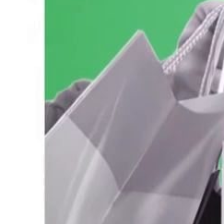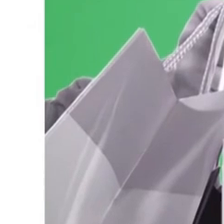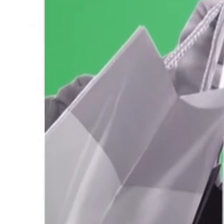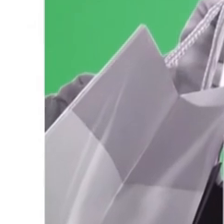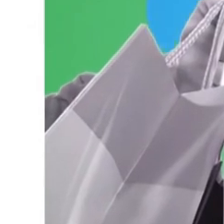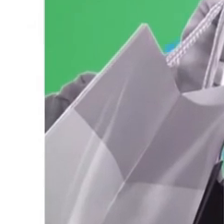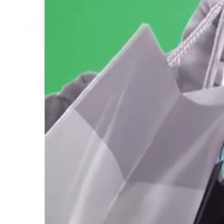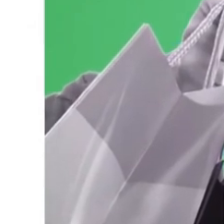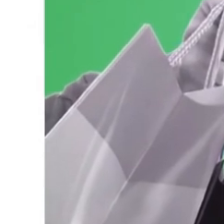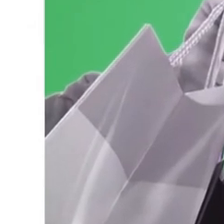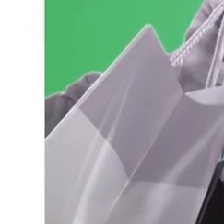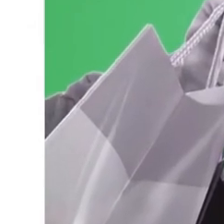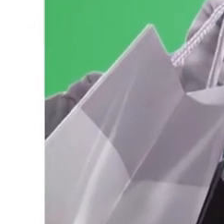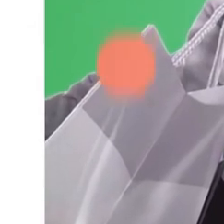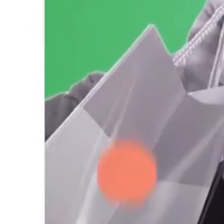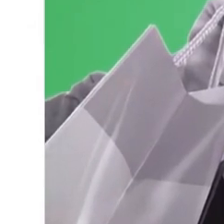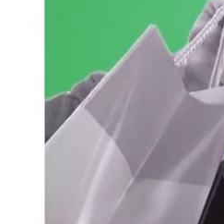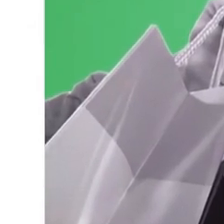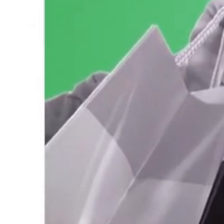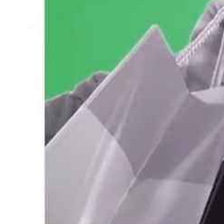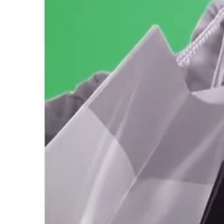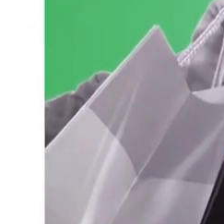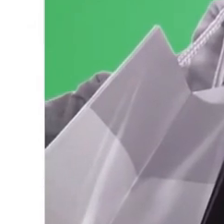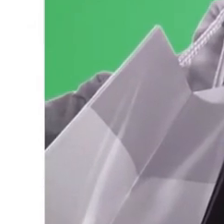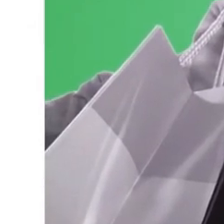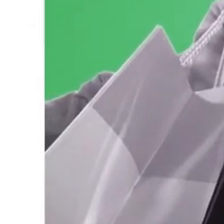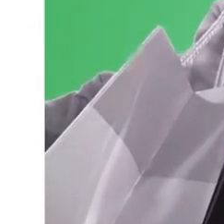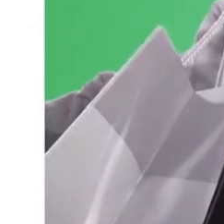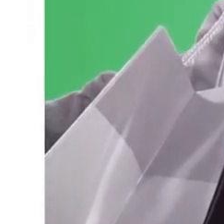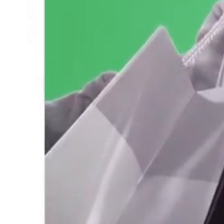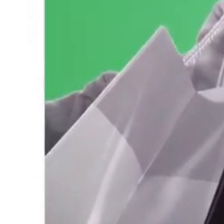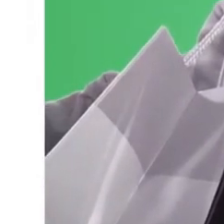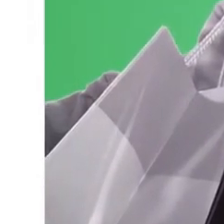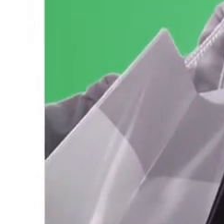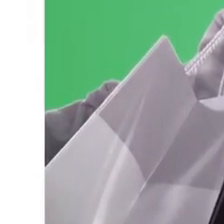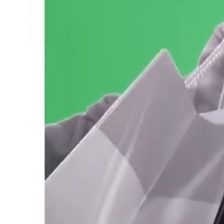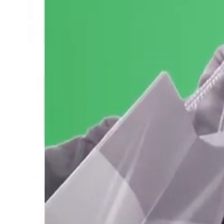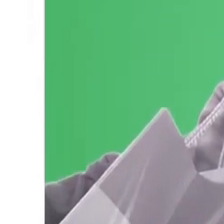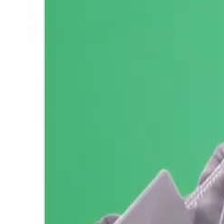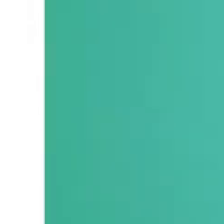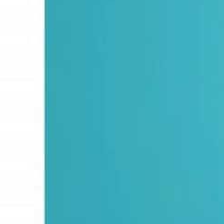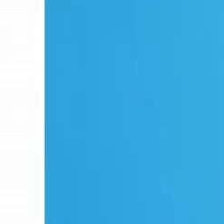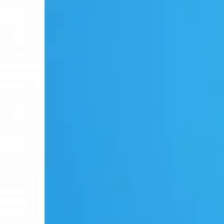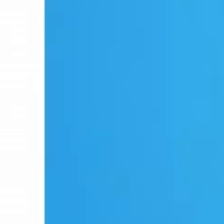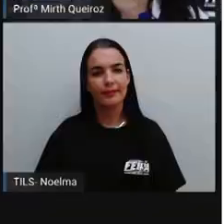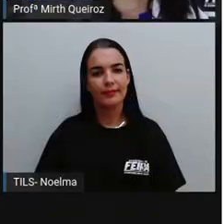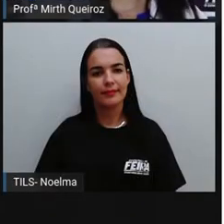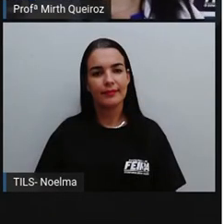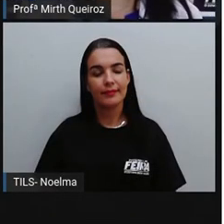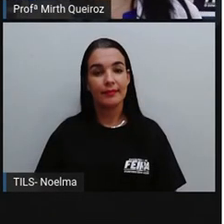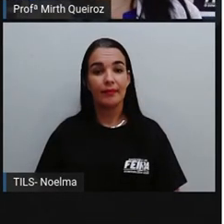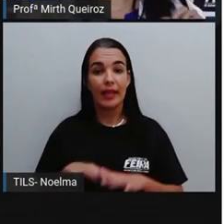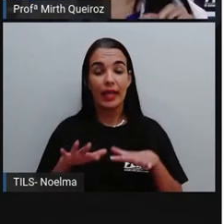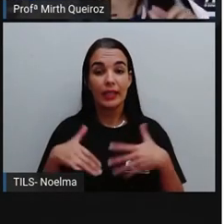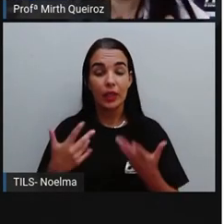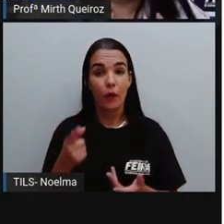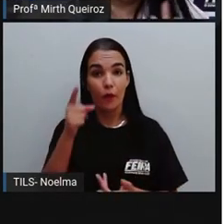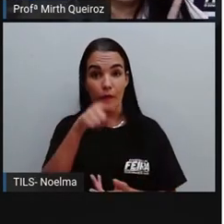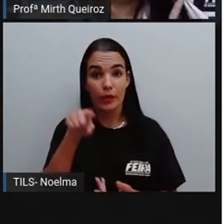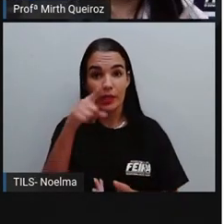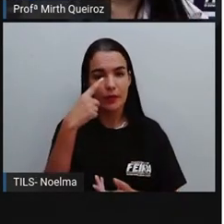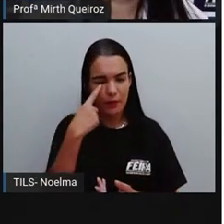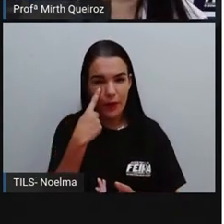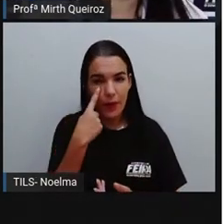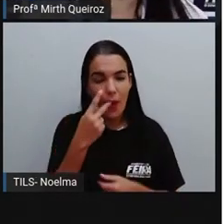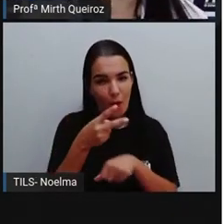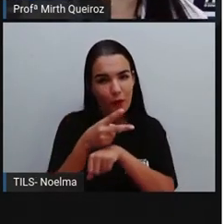Lembre-se, economizar dinheiro é realizar sonhos. Passe isso adiante. Então, vocês viram um vídeo que